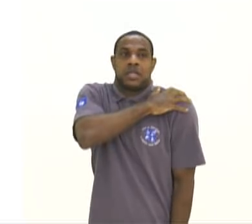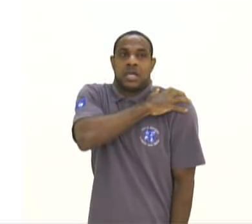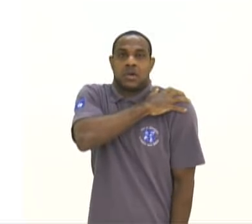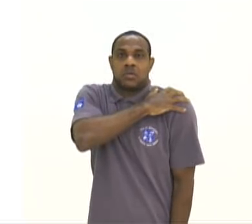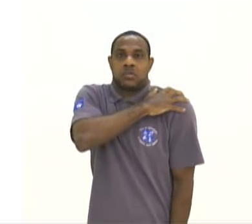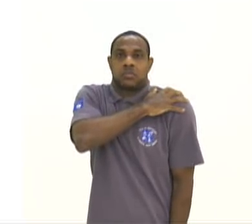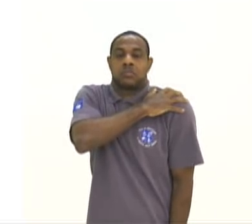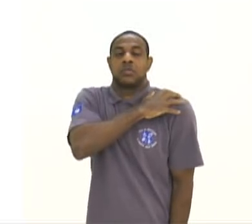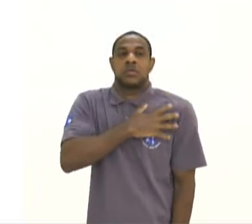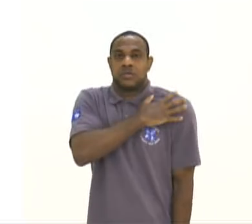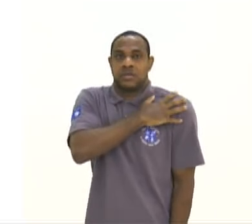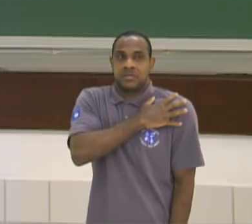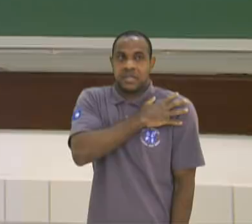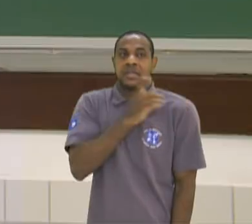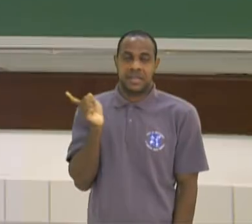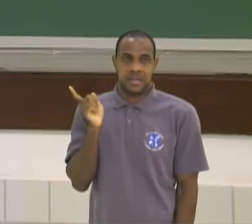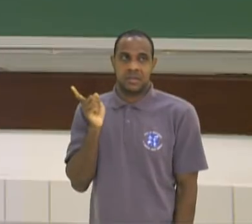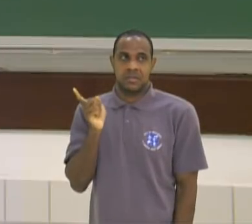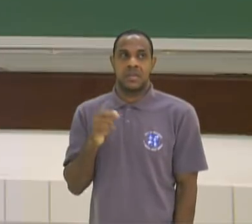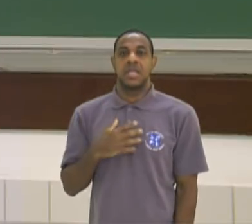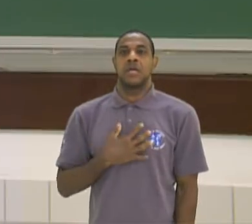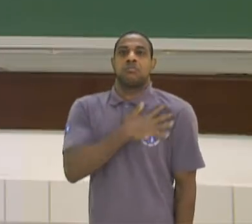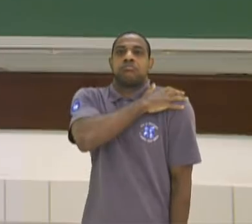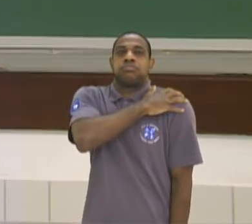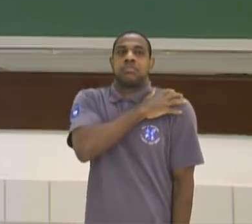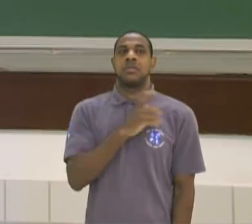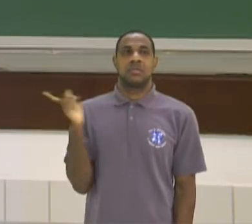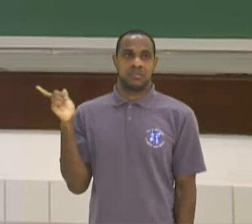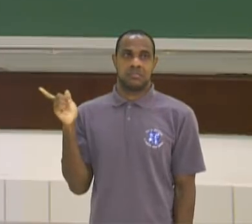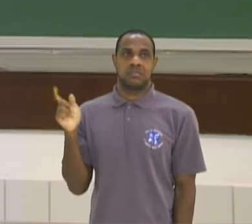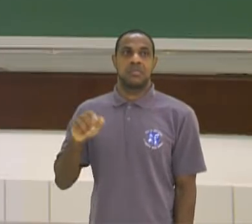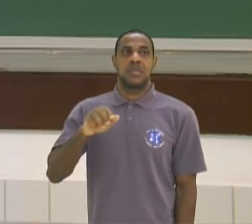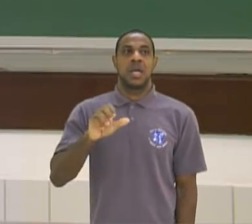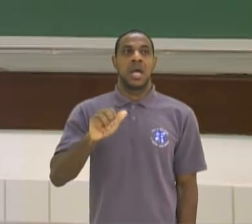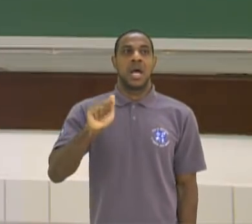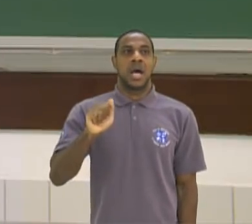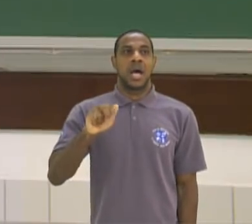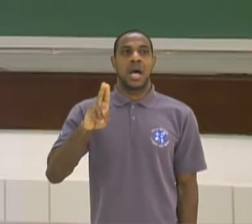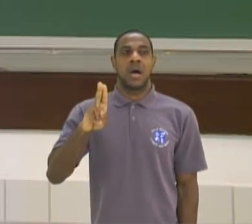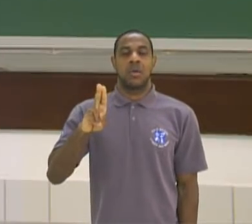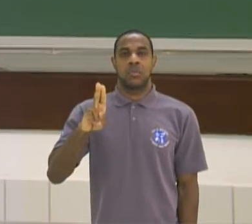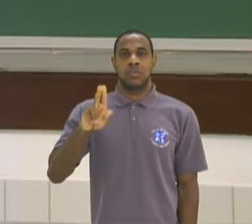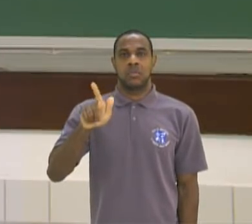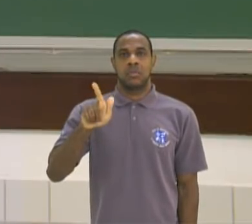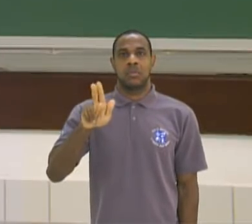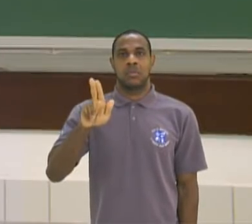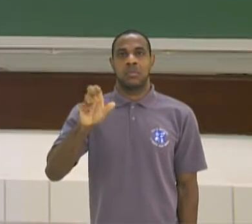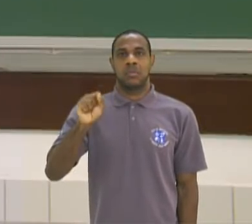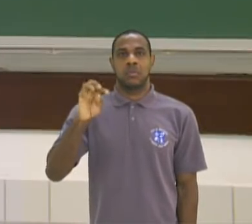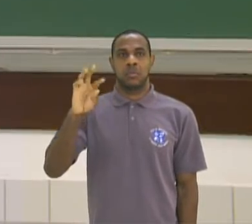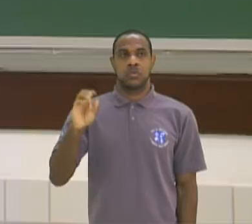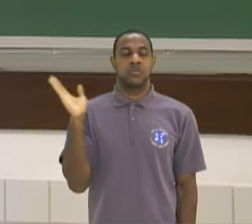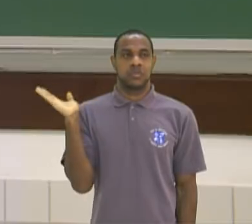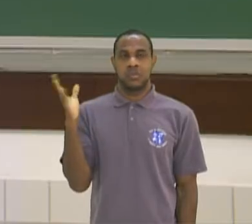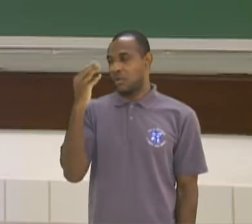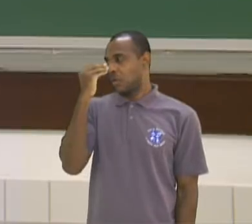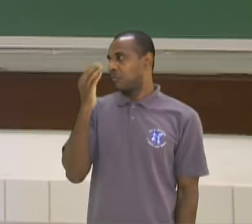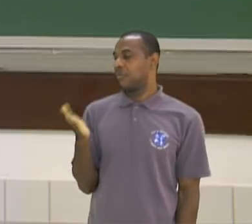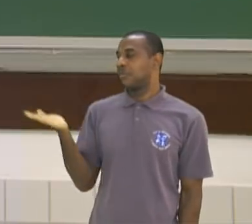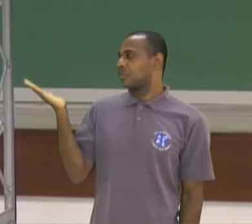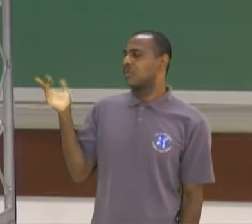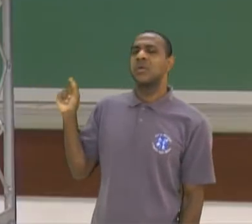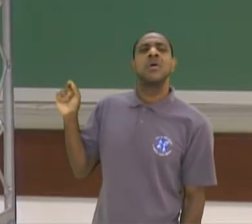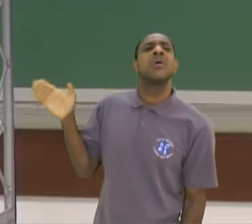com esse detalhe. Se ele era general-chefe, ele foi nomeado pelo presidente Allende. Aliás, essa foto aí na tua